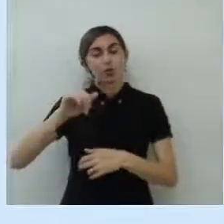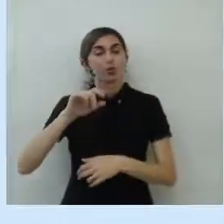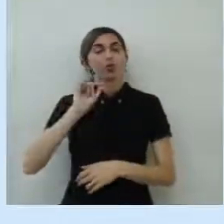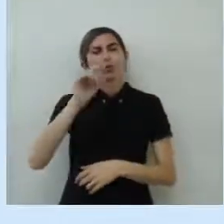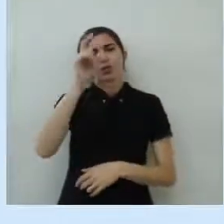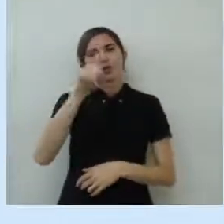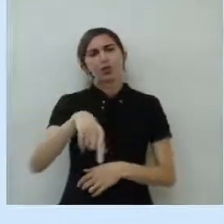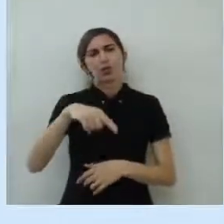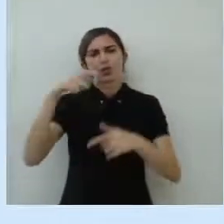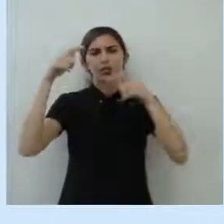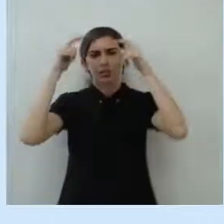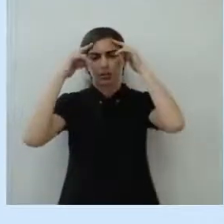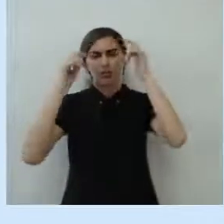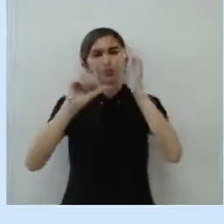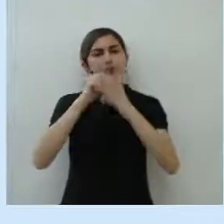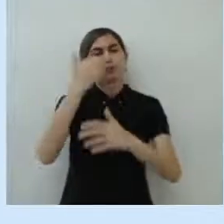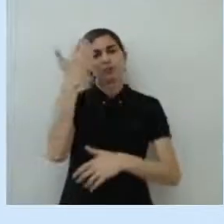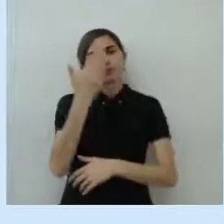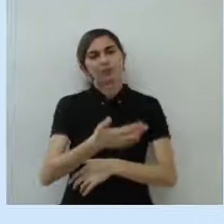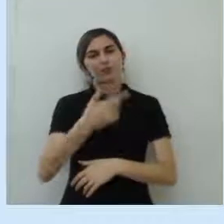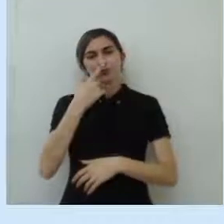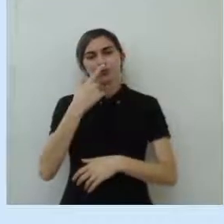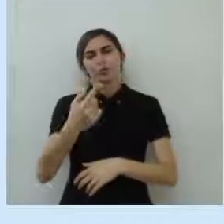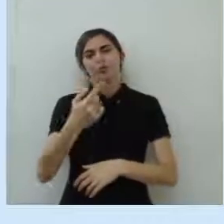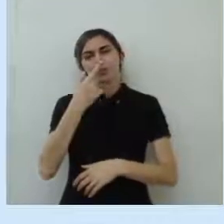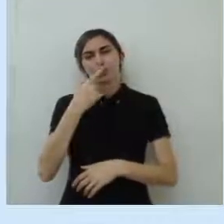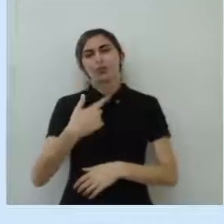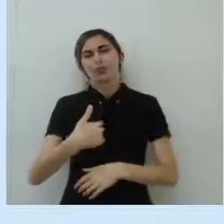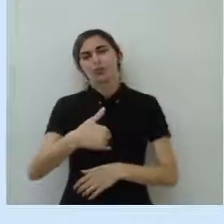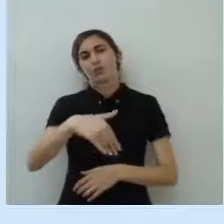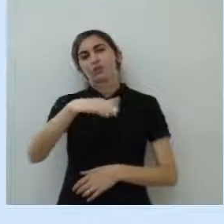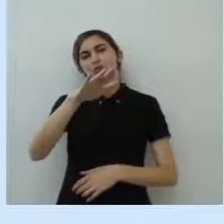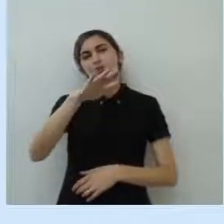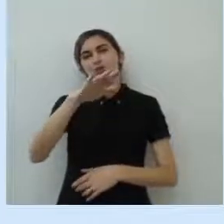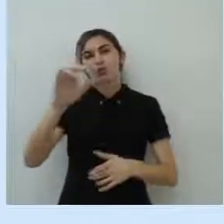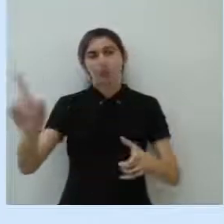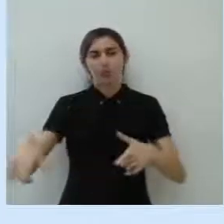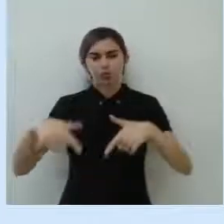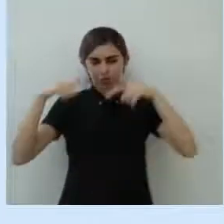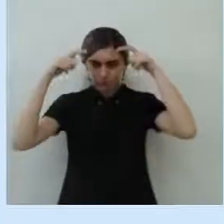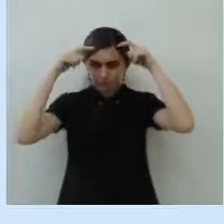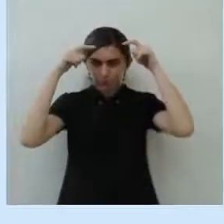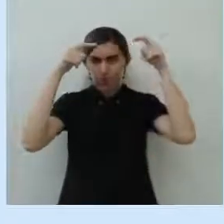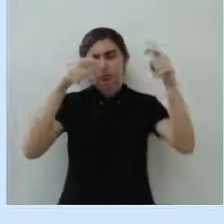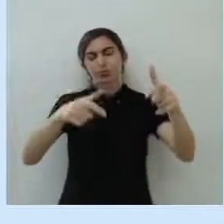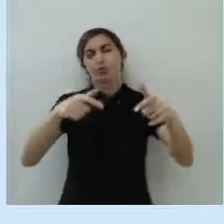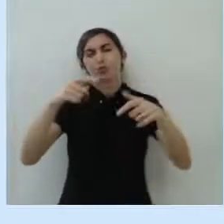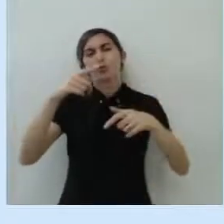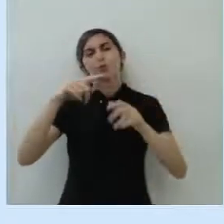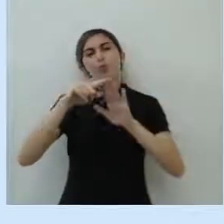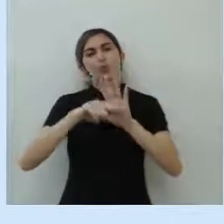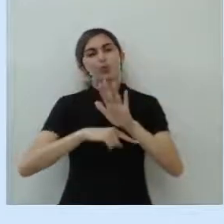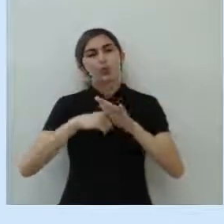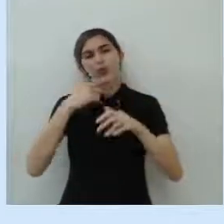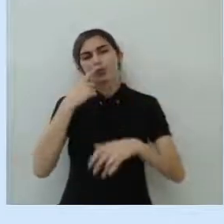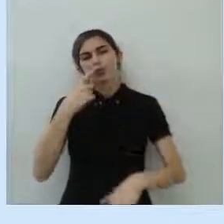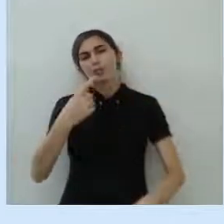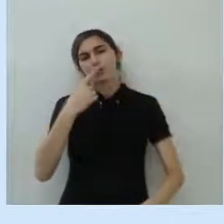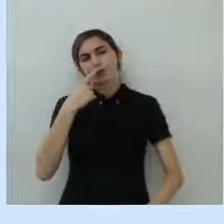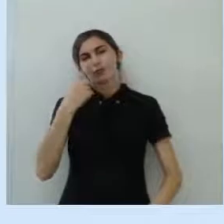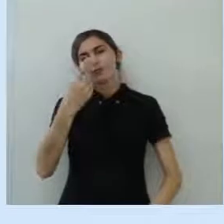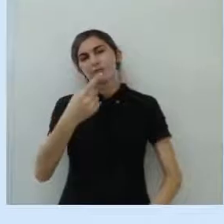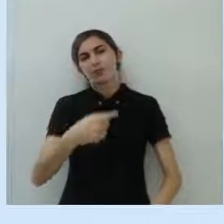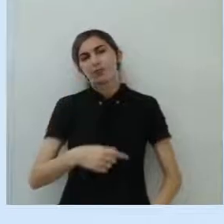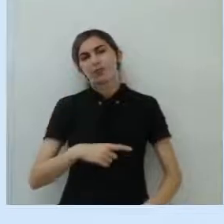Roberto Carlos era rei pela primeira vez foi Chacrinha. Inclusive, ele foi coroado como rei no programa do Chacrinha. Olha aí na imagem.